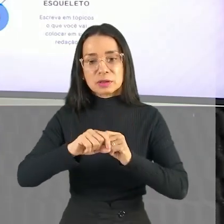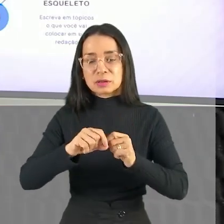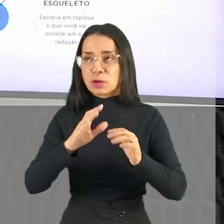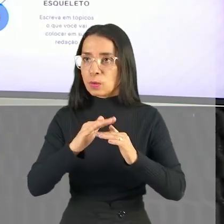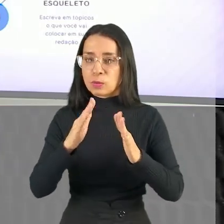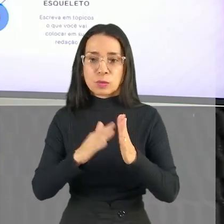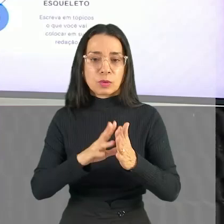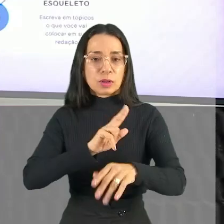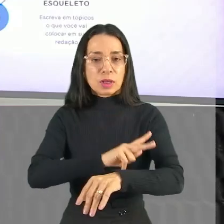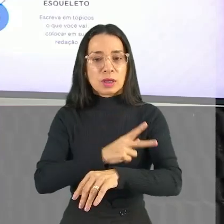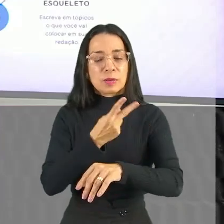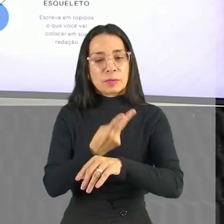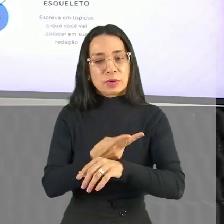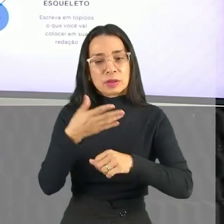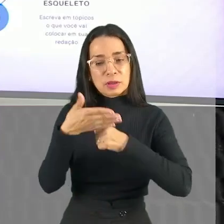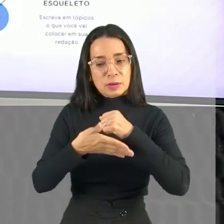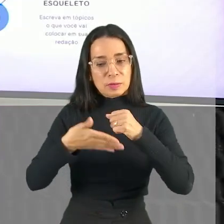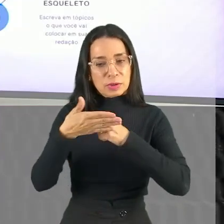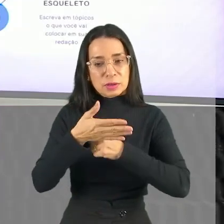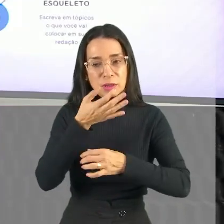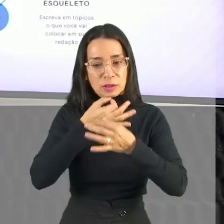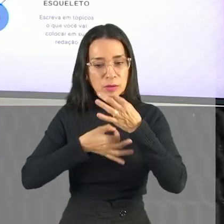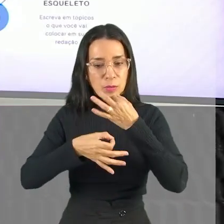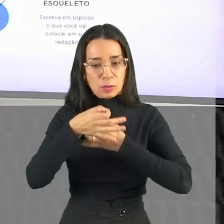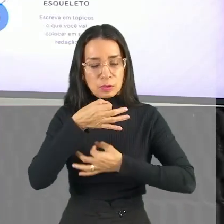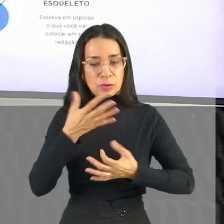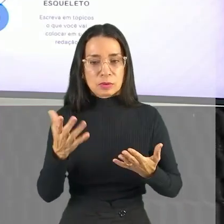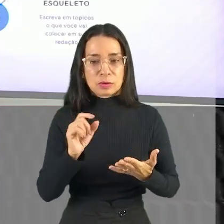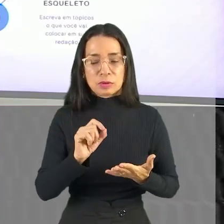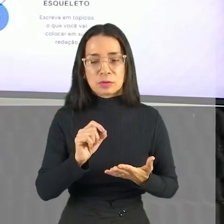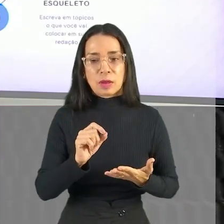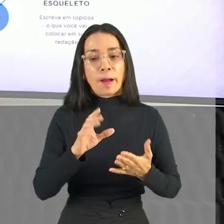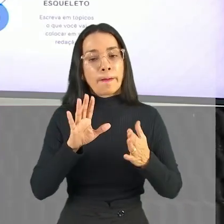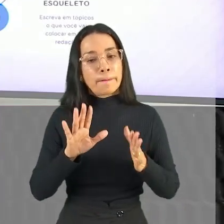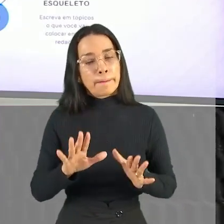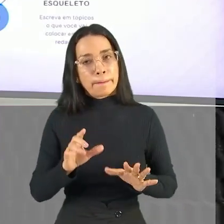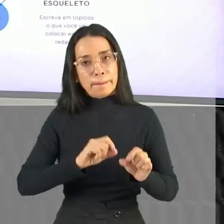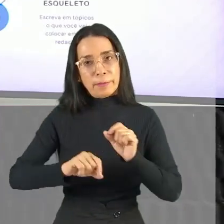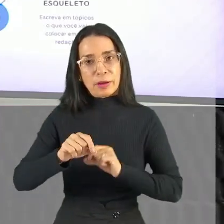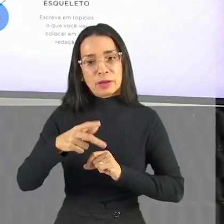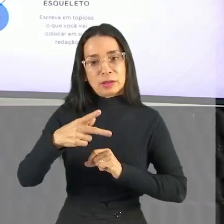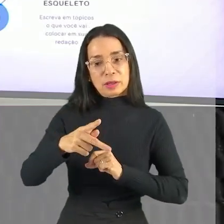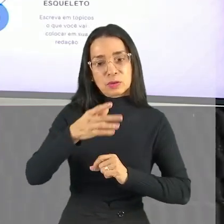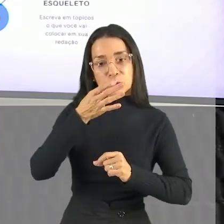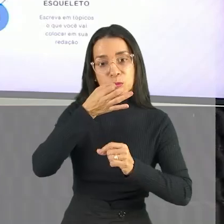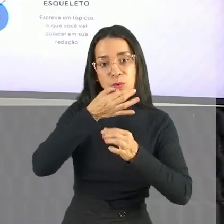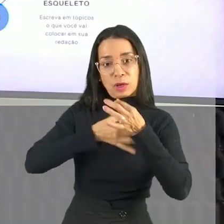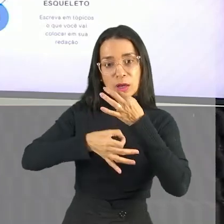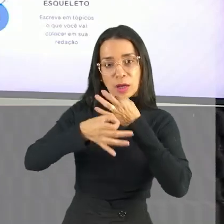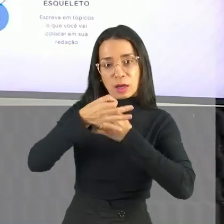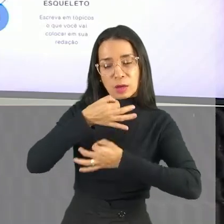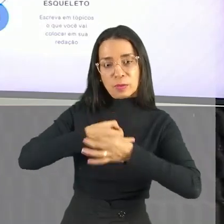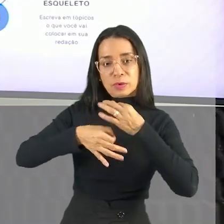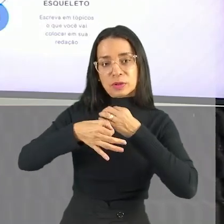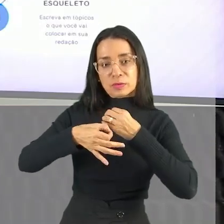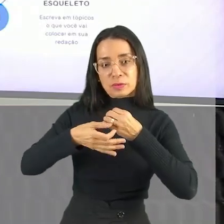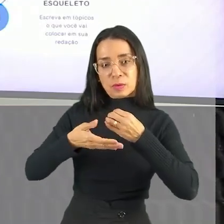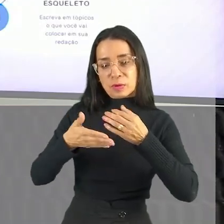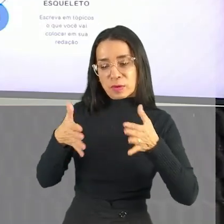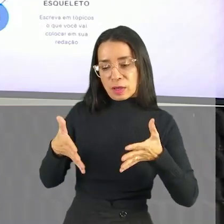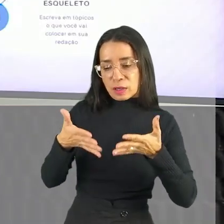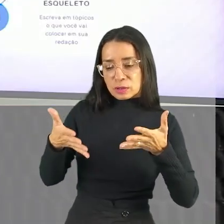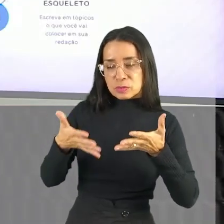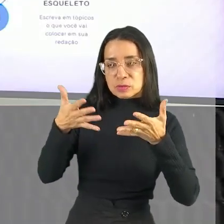é baseada em um achismo, mas é a sua argumentação que vai sustentar a sua opinião, entende?